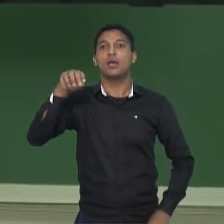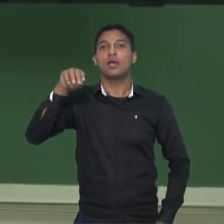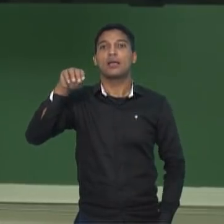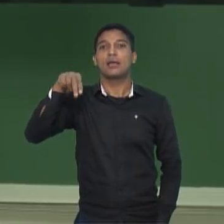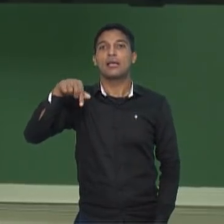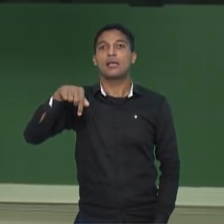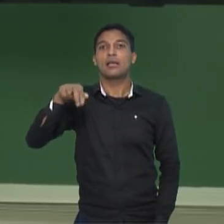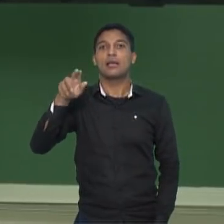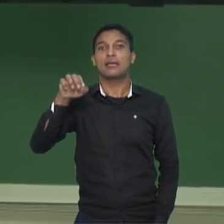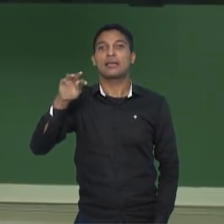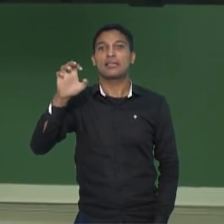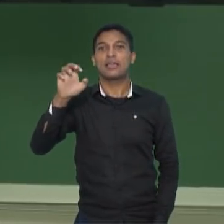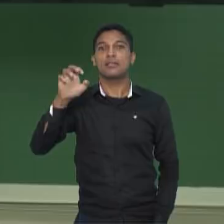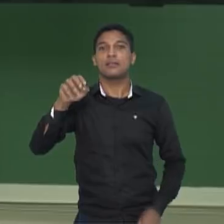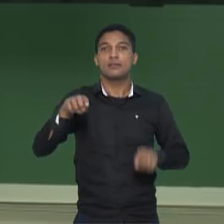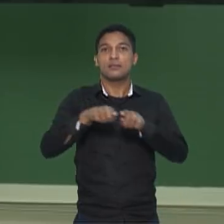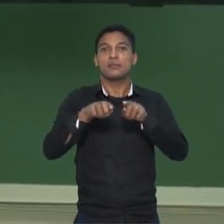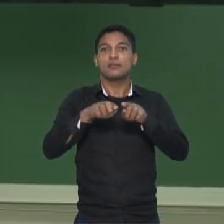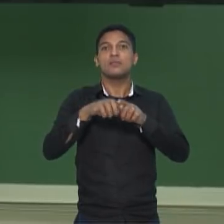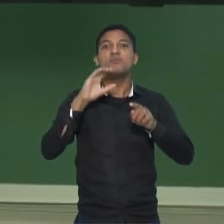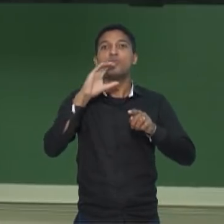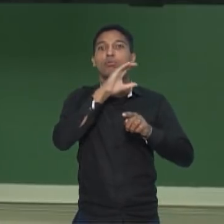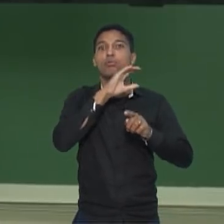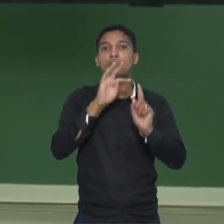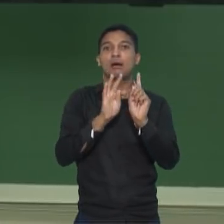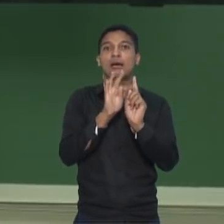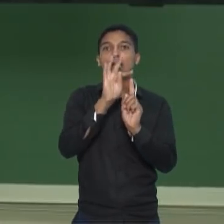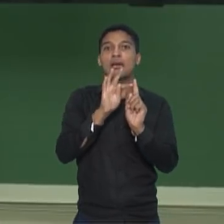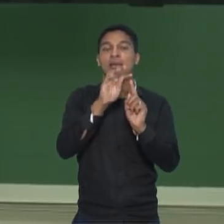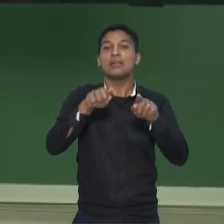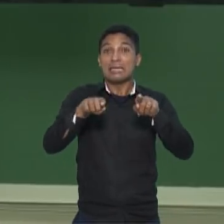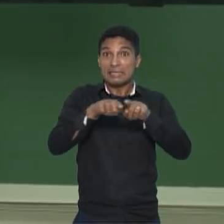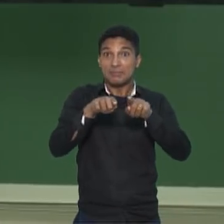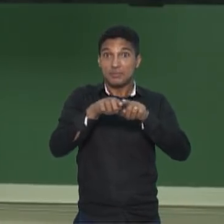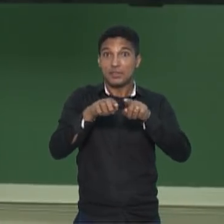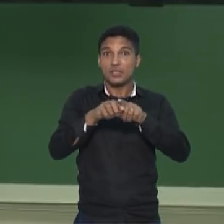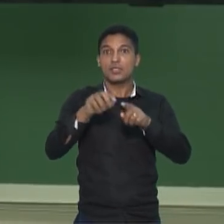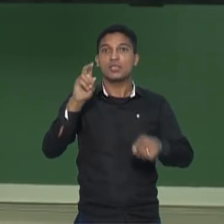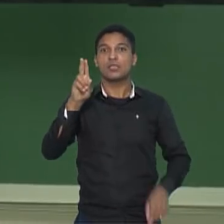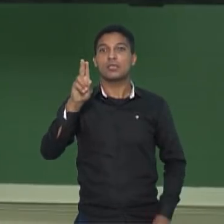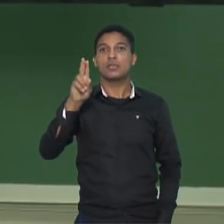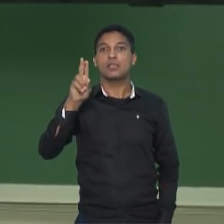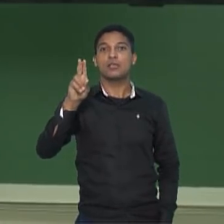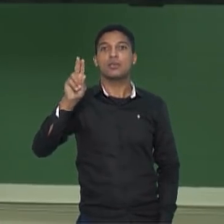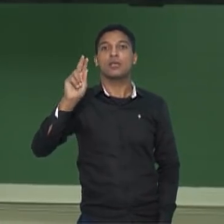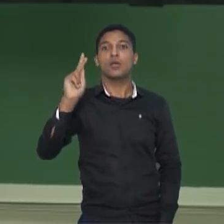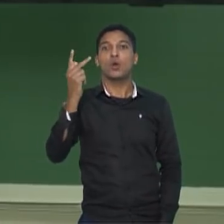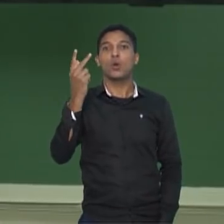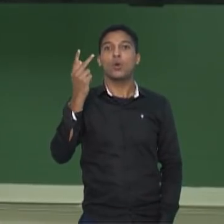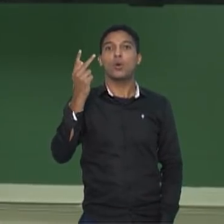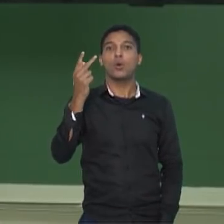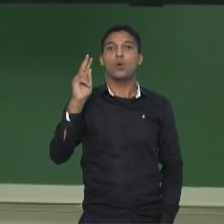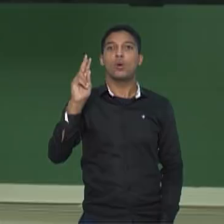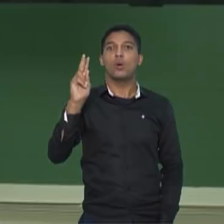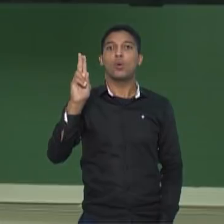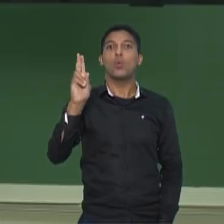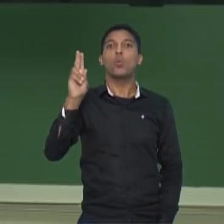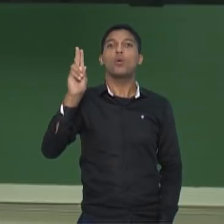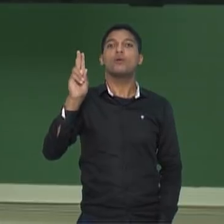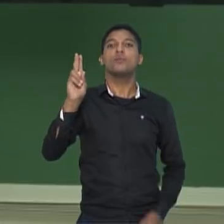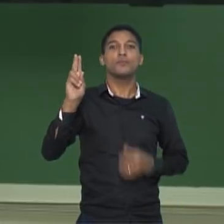formando assim uma matéria orgânica com maior profundidade ou com até mais qualidade.